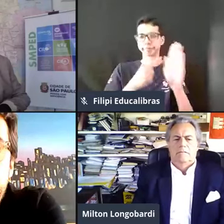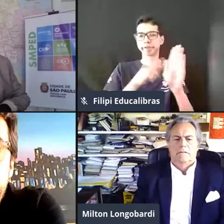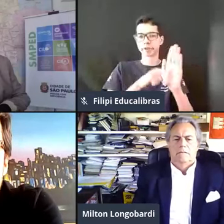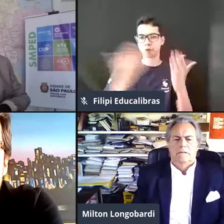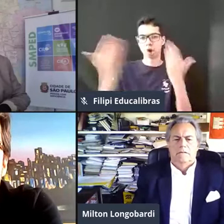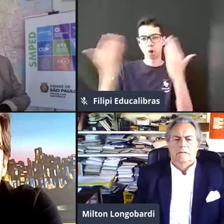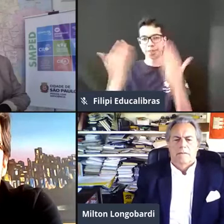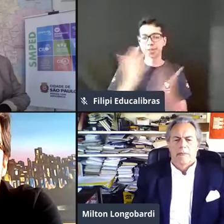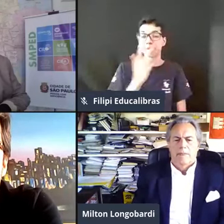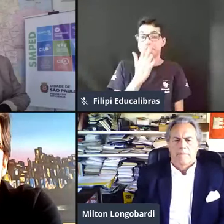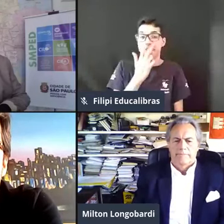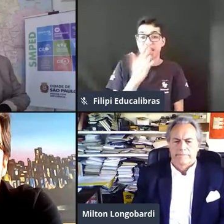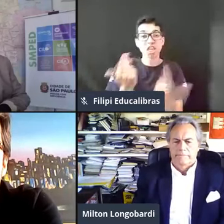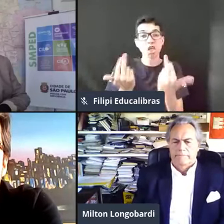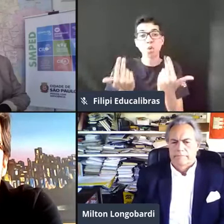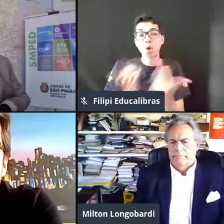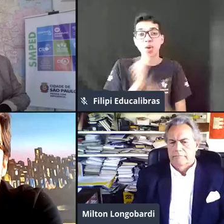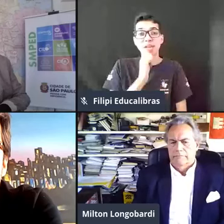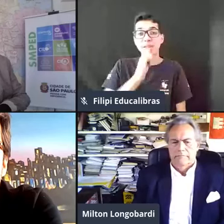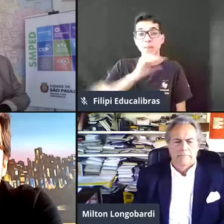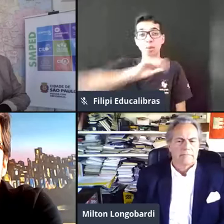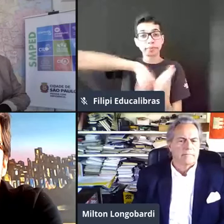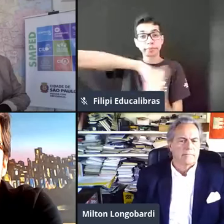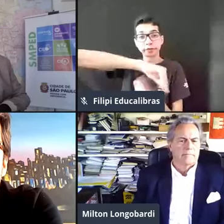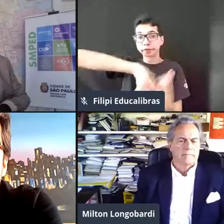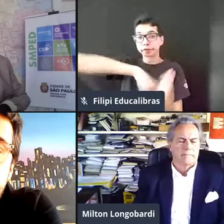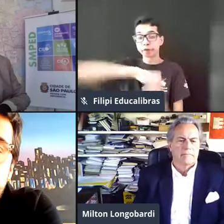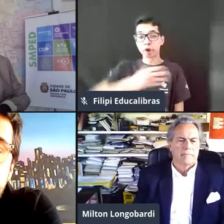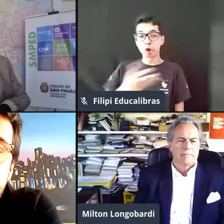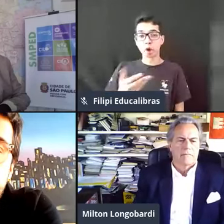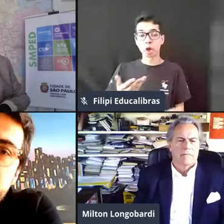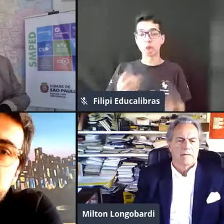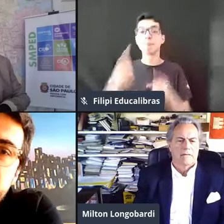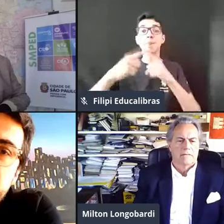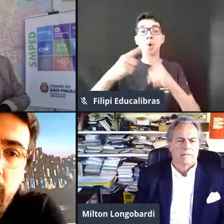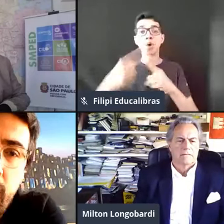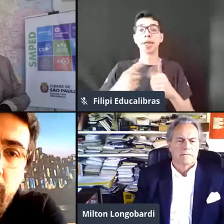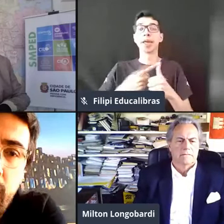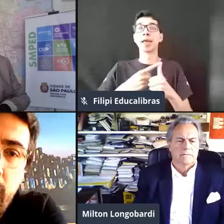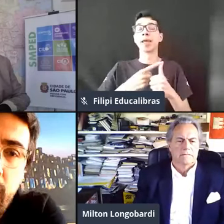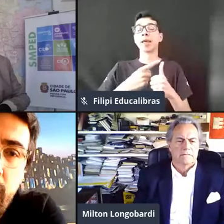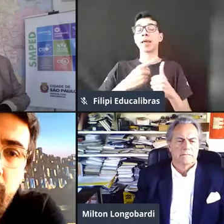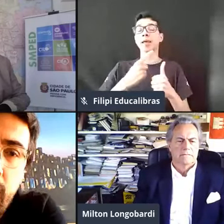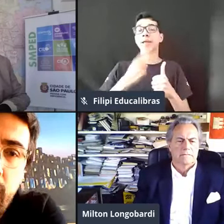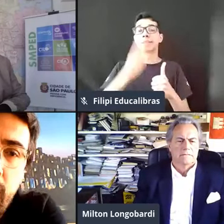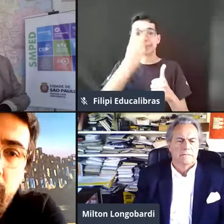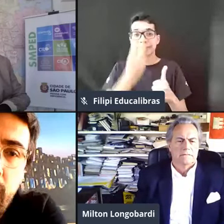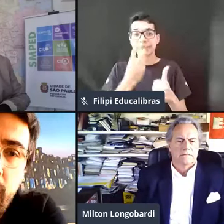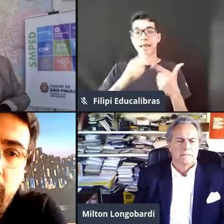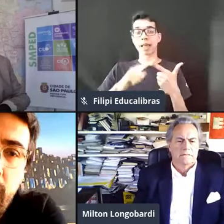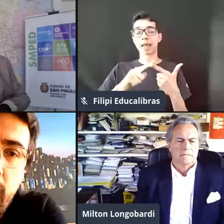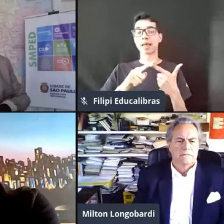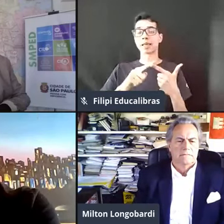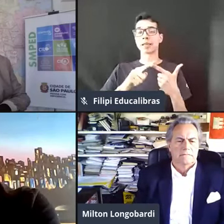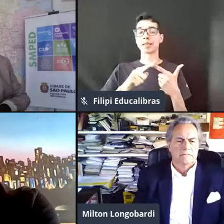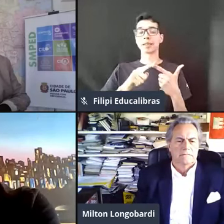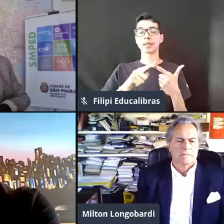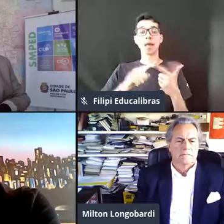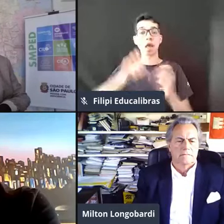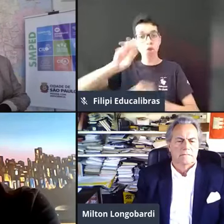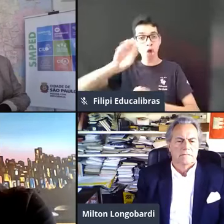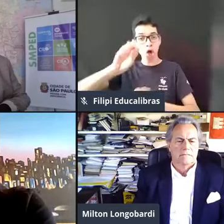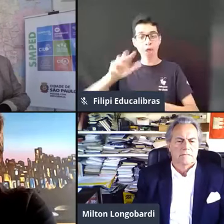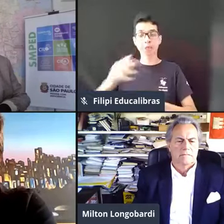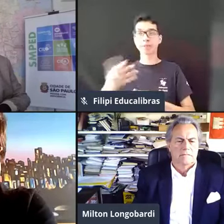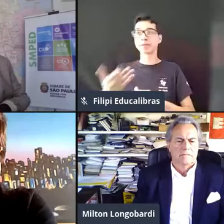Então, desde a questão da pessoa com deficiência visual, a educação inclusiva. Então, é um plano